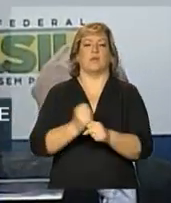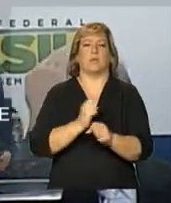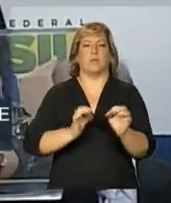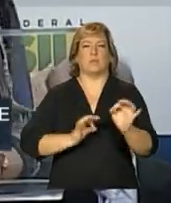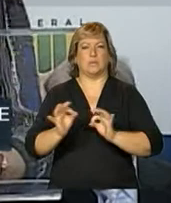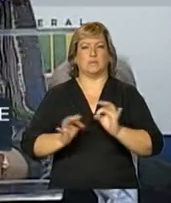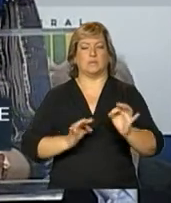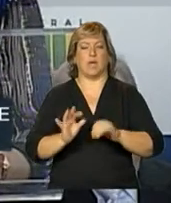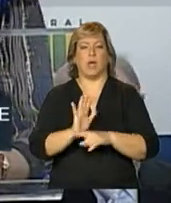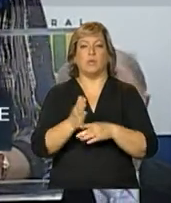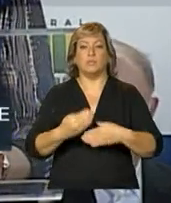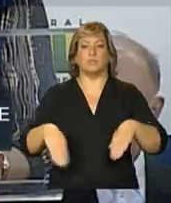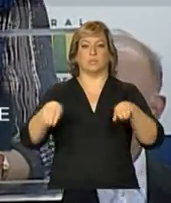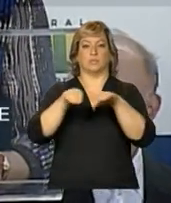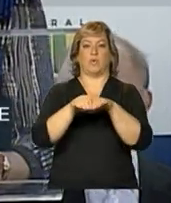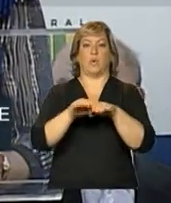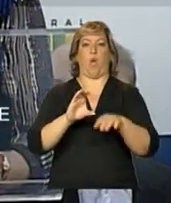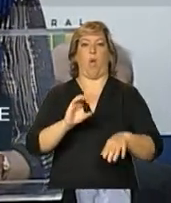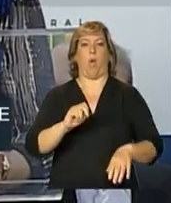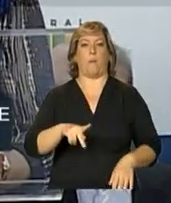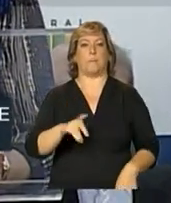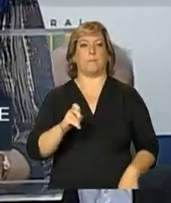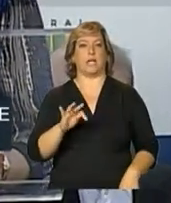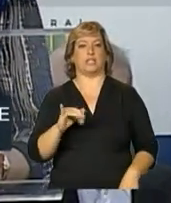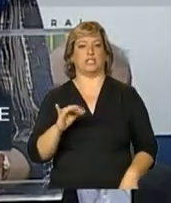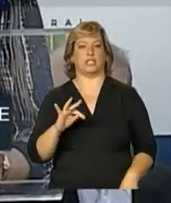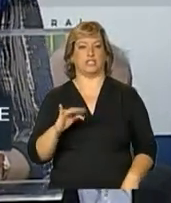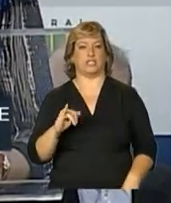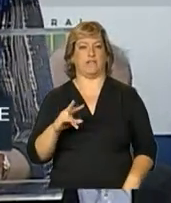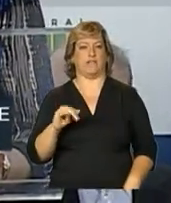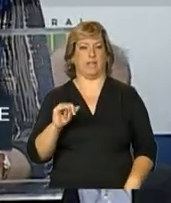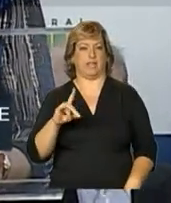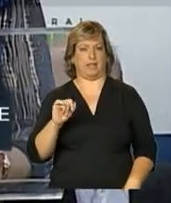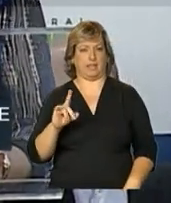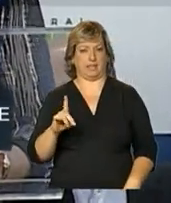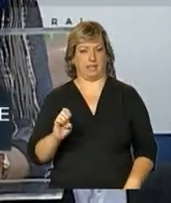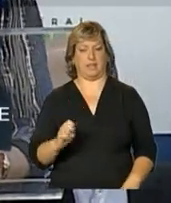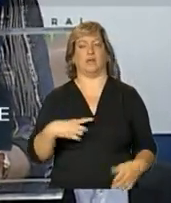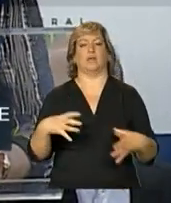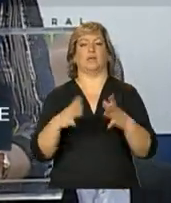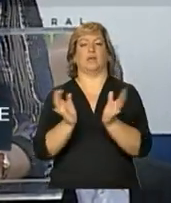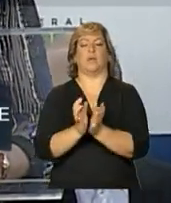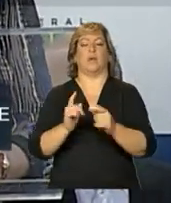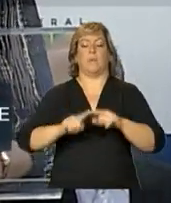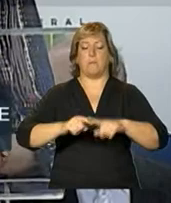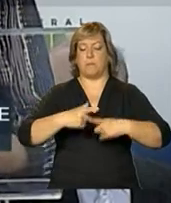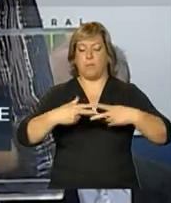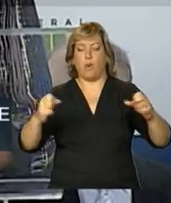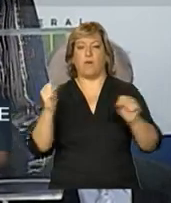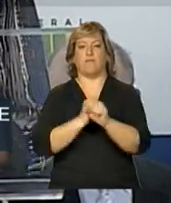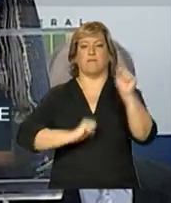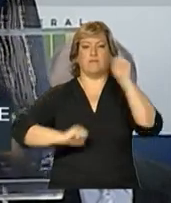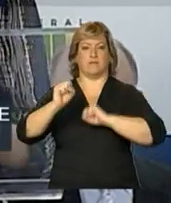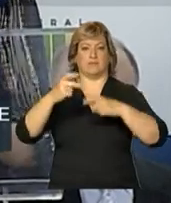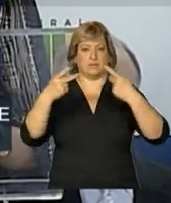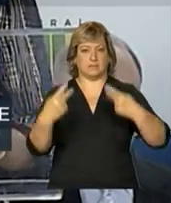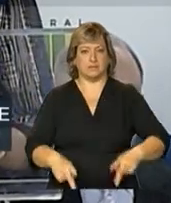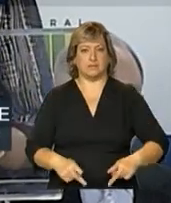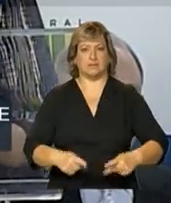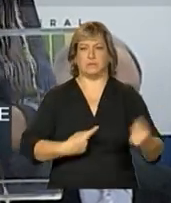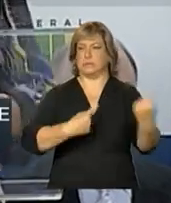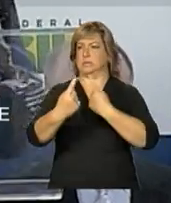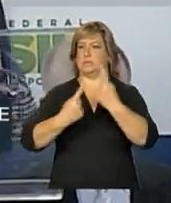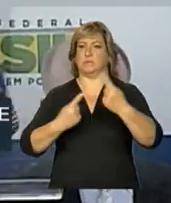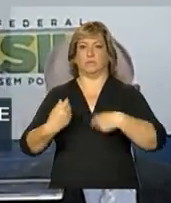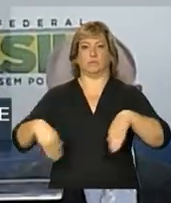da competitividade da competitividade de nossos produtos e a gente tem que